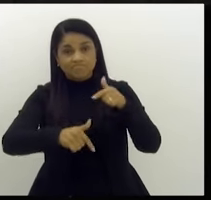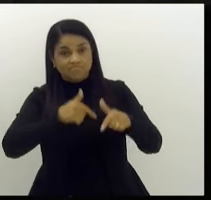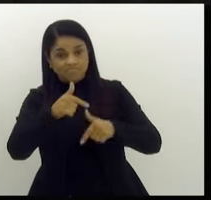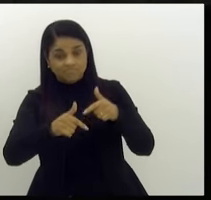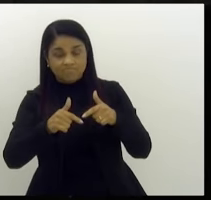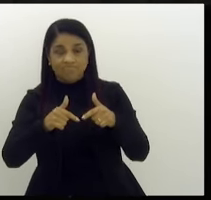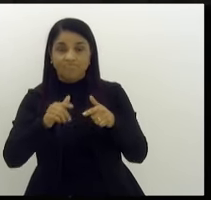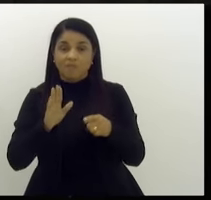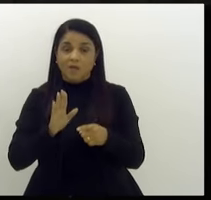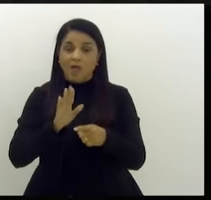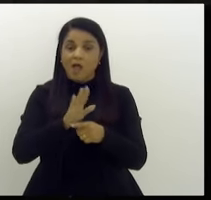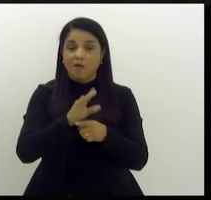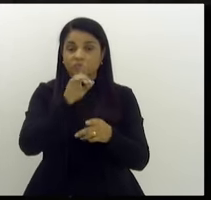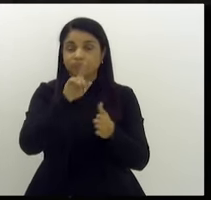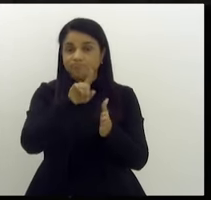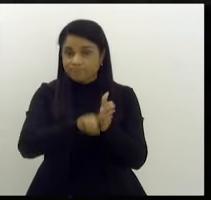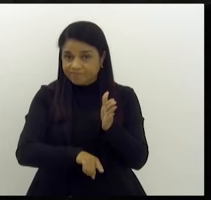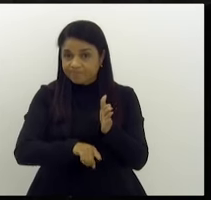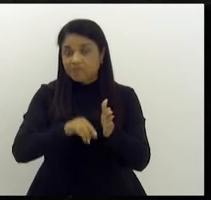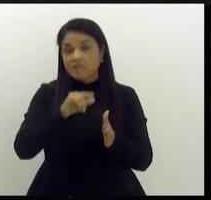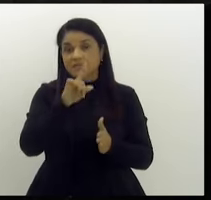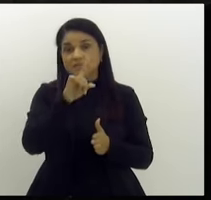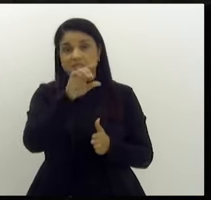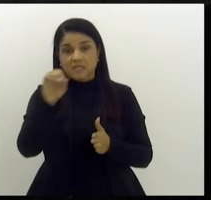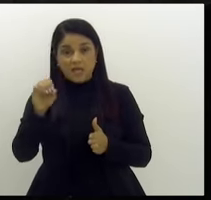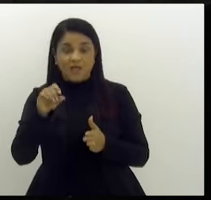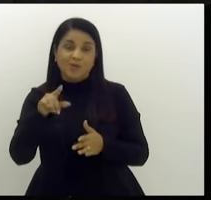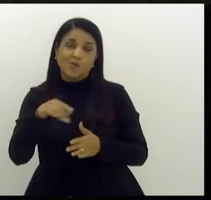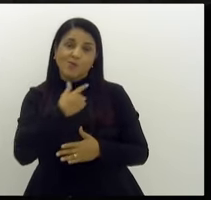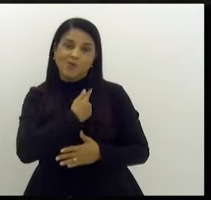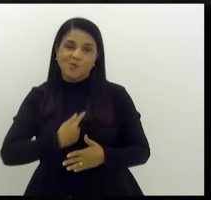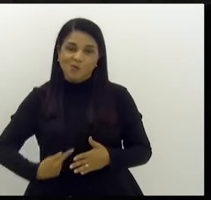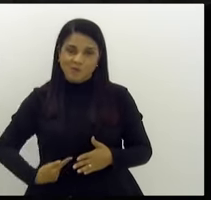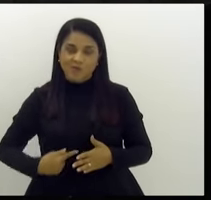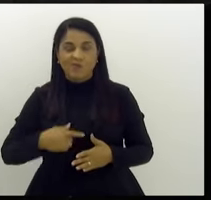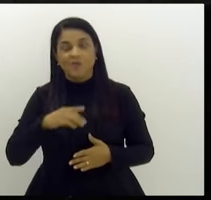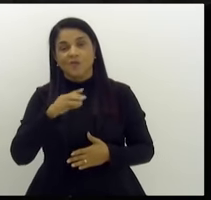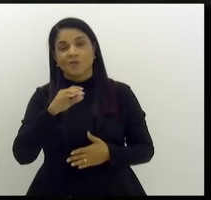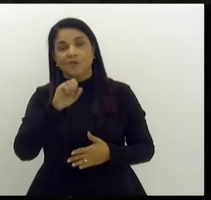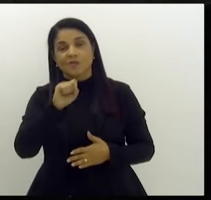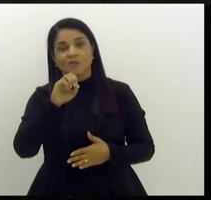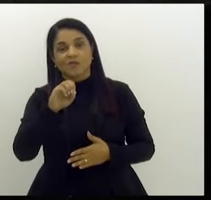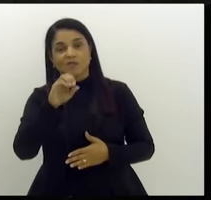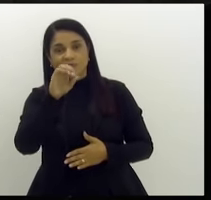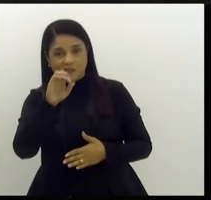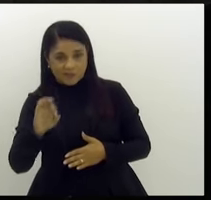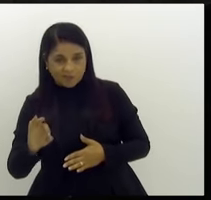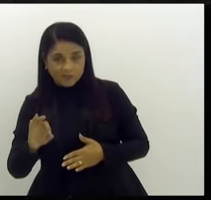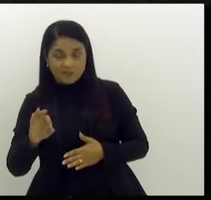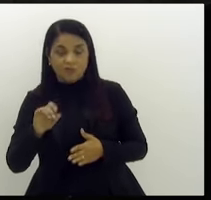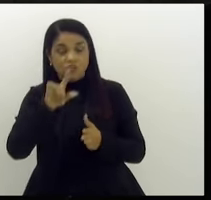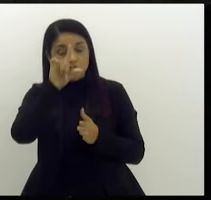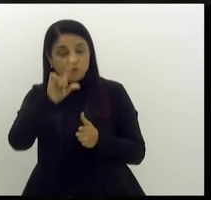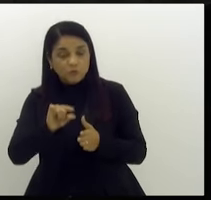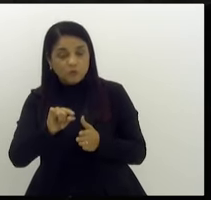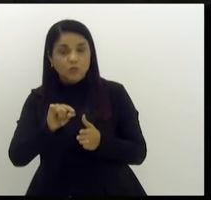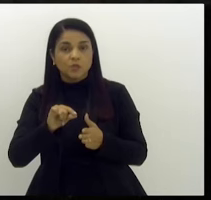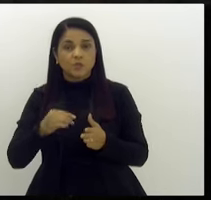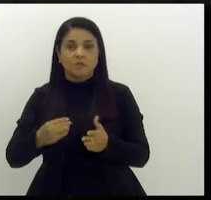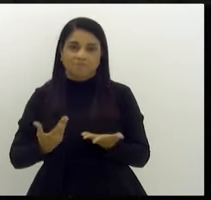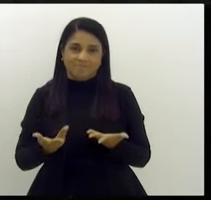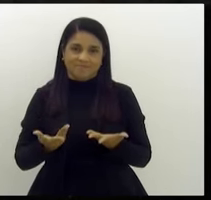100 e o governo contribui com 80 por exemplo Então você diminui a participação do poder público e usa os